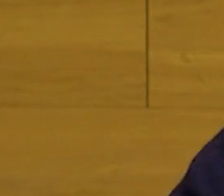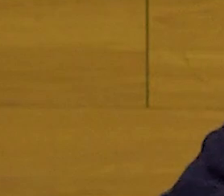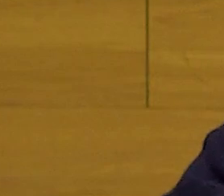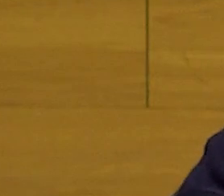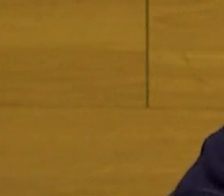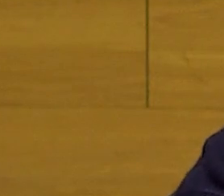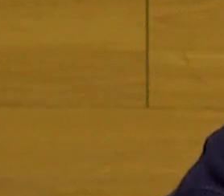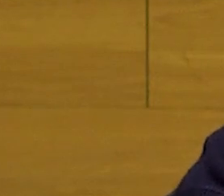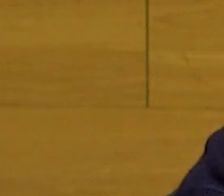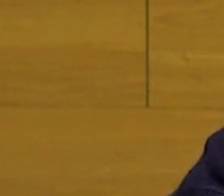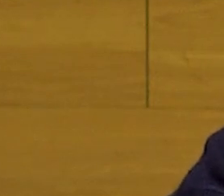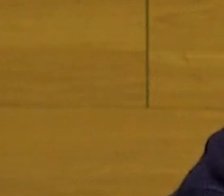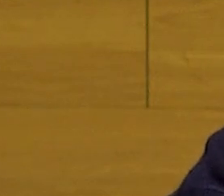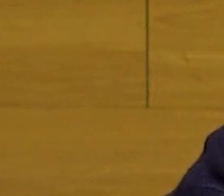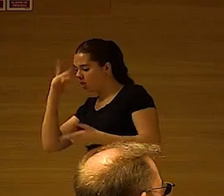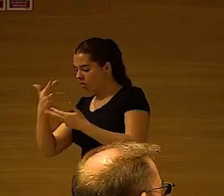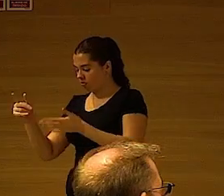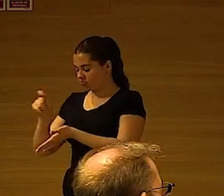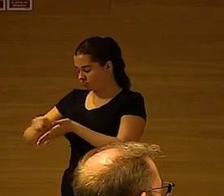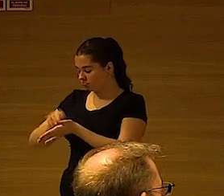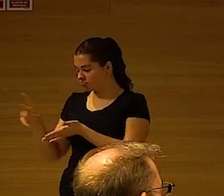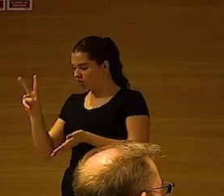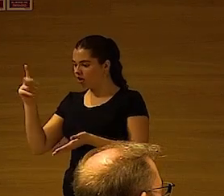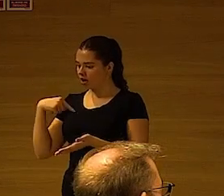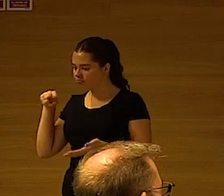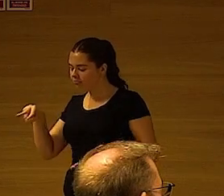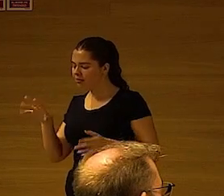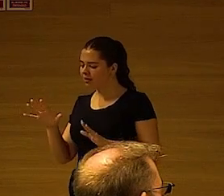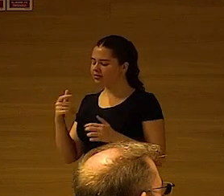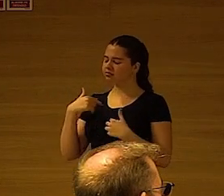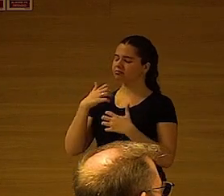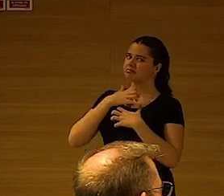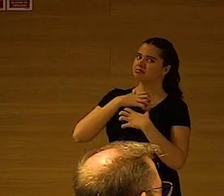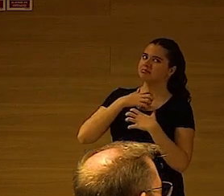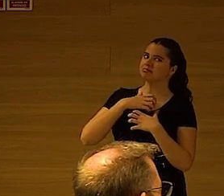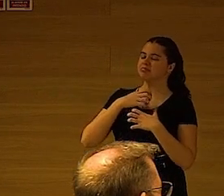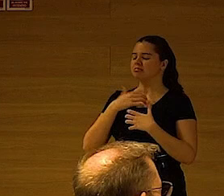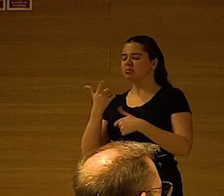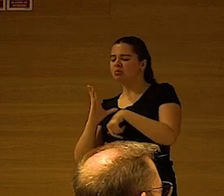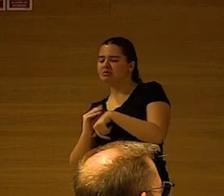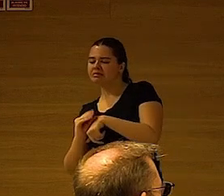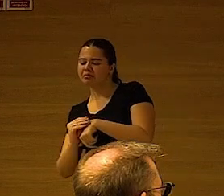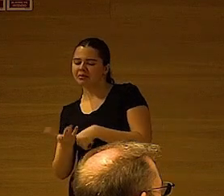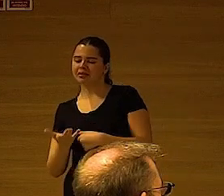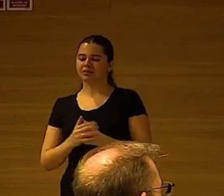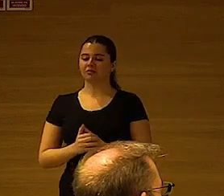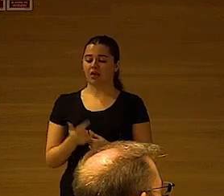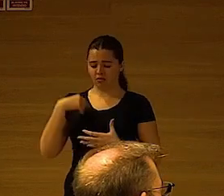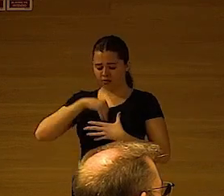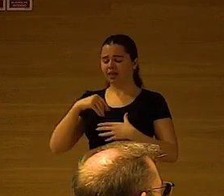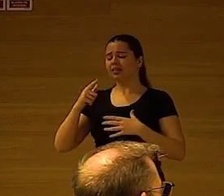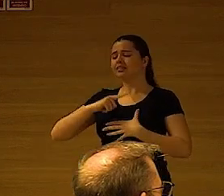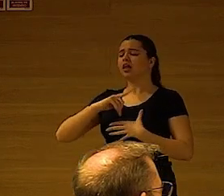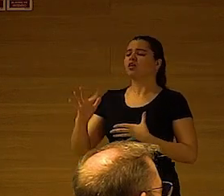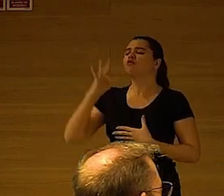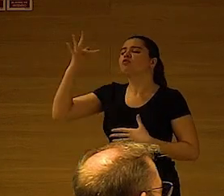era a teoria da escrita. Eu sentia necessidade disso. Necessidade por uma razão. Até